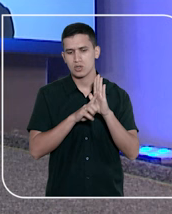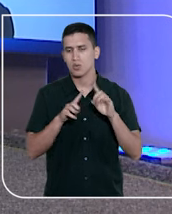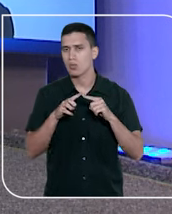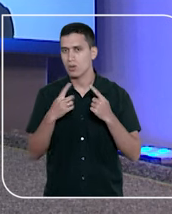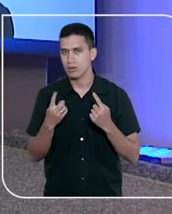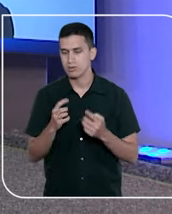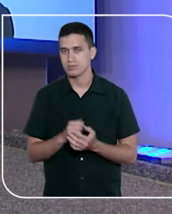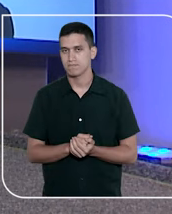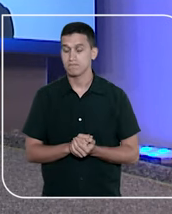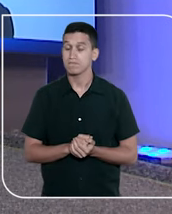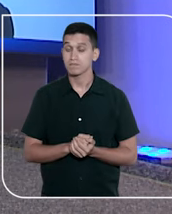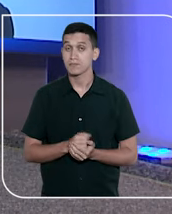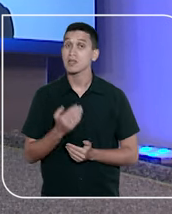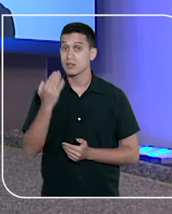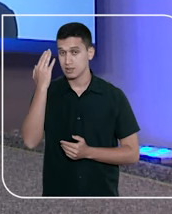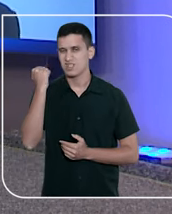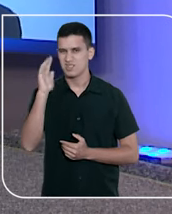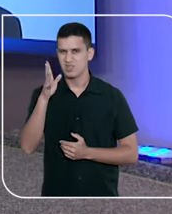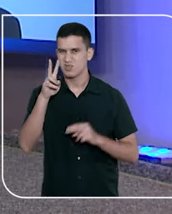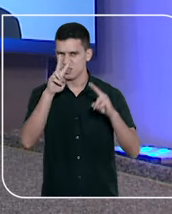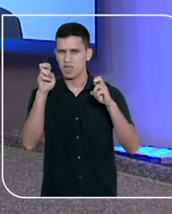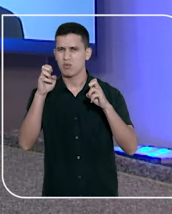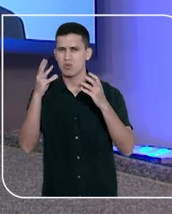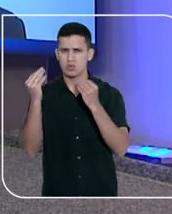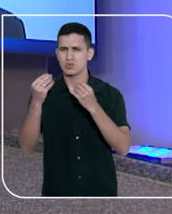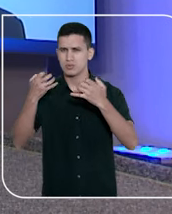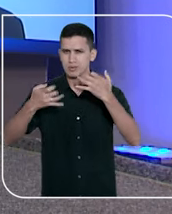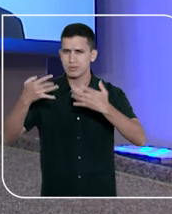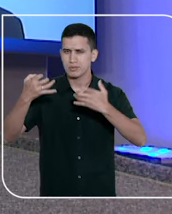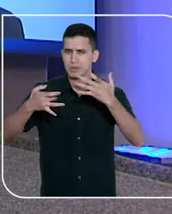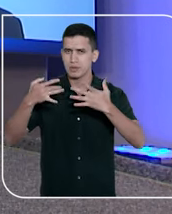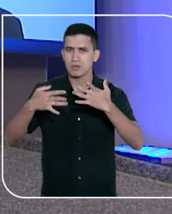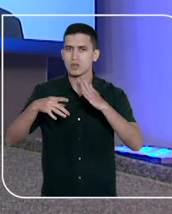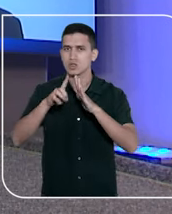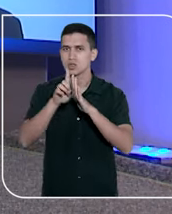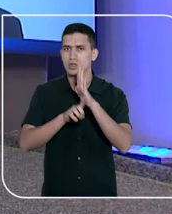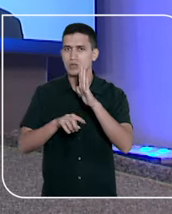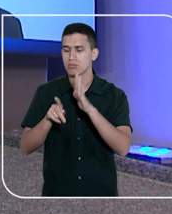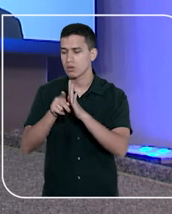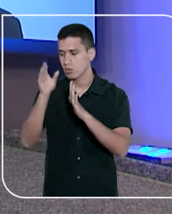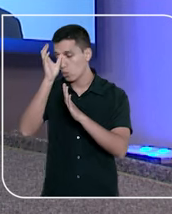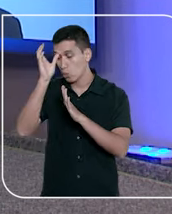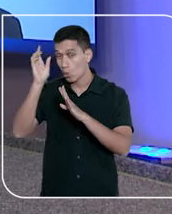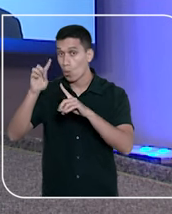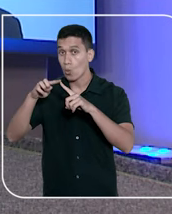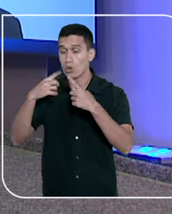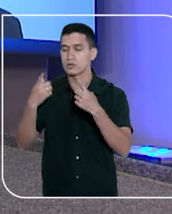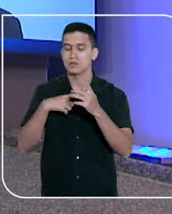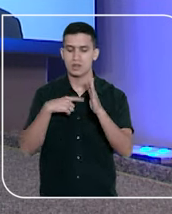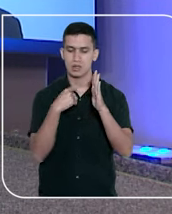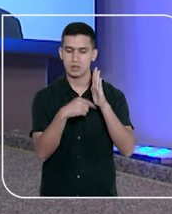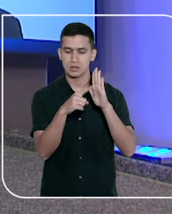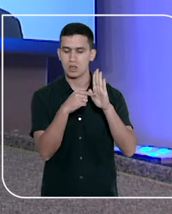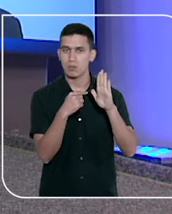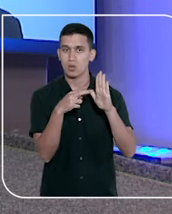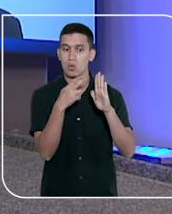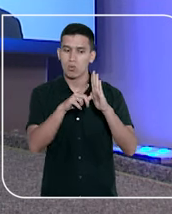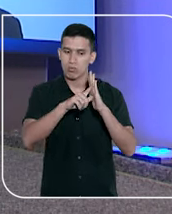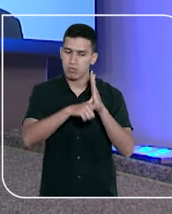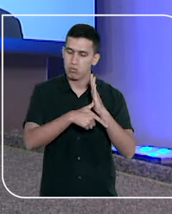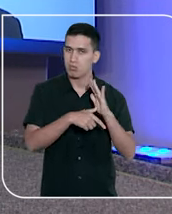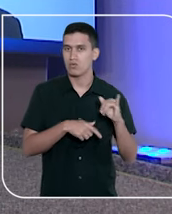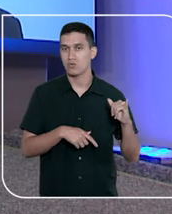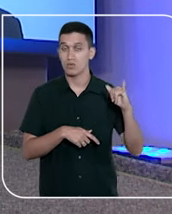bem batido, doutor Ricardo e doutor Bruno, sobre os direitos do consumidor quando há realmente esse cancelamento ou atraso no voo. Mas eu gostaria